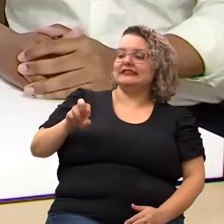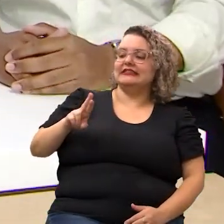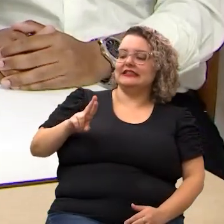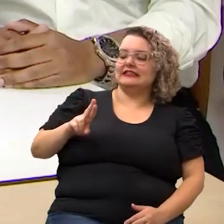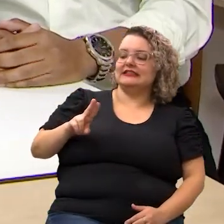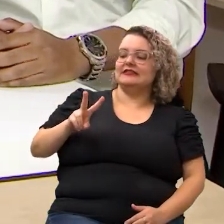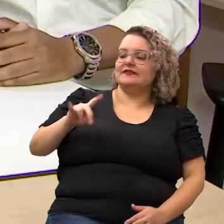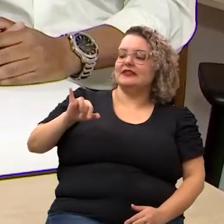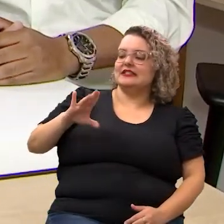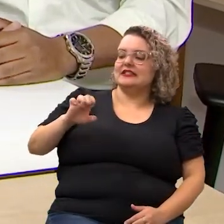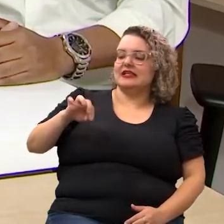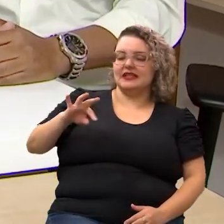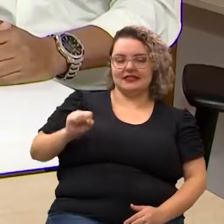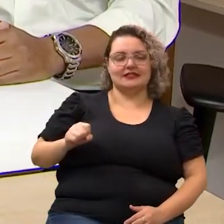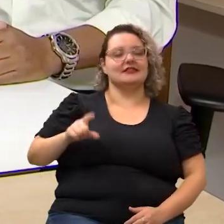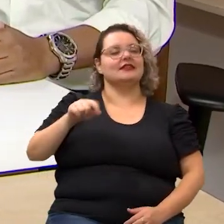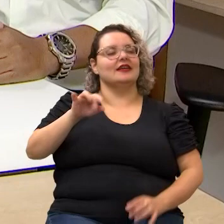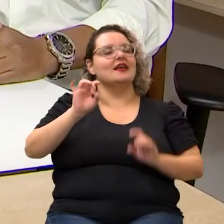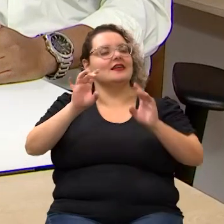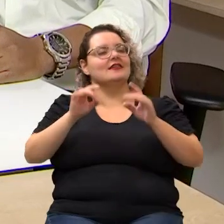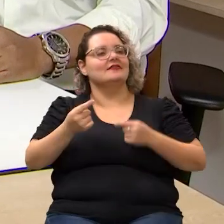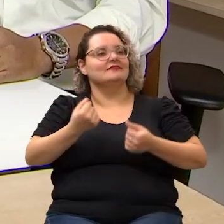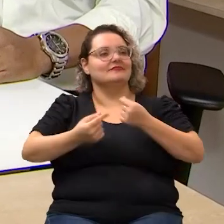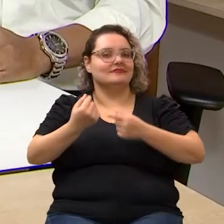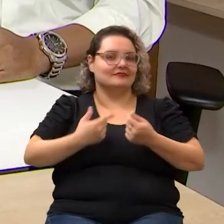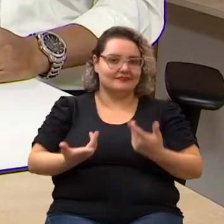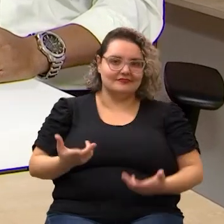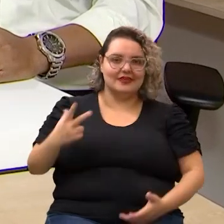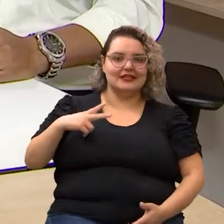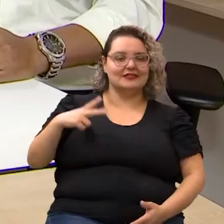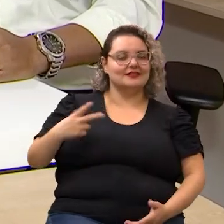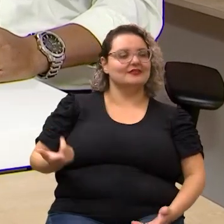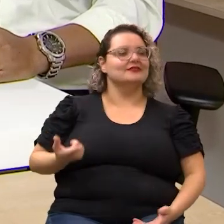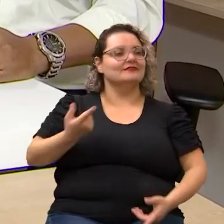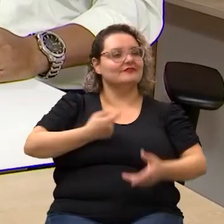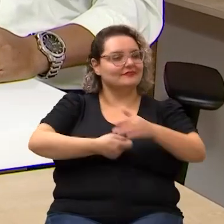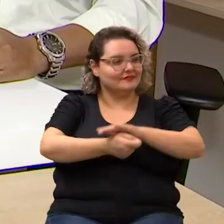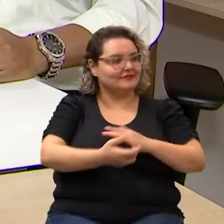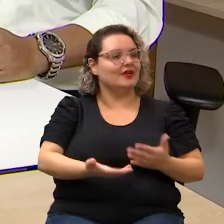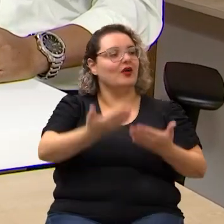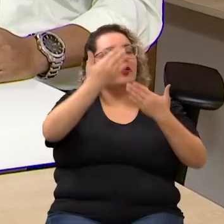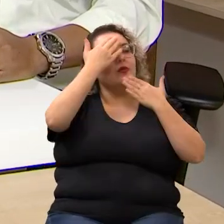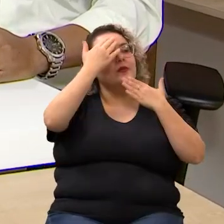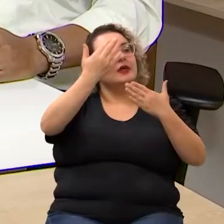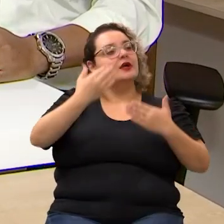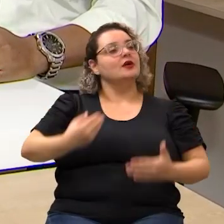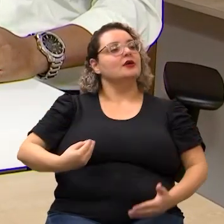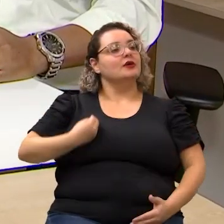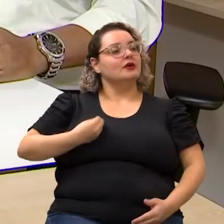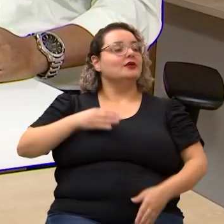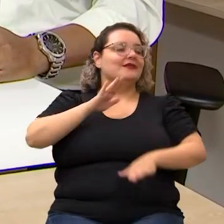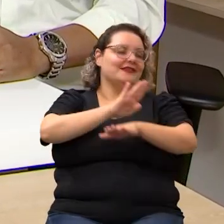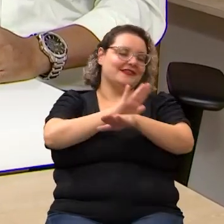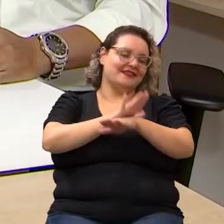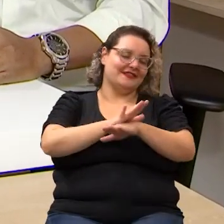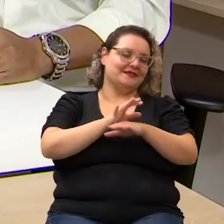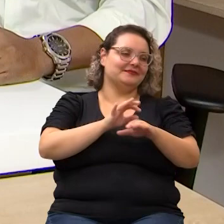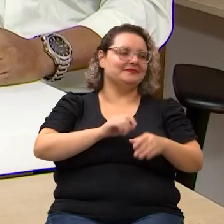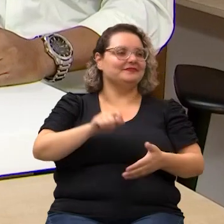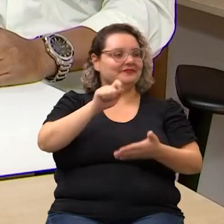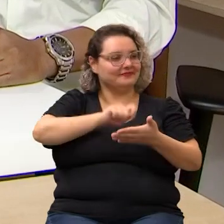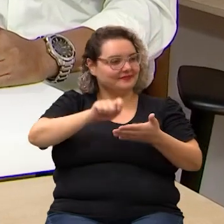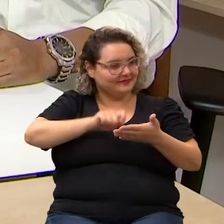é especialista em finanças pessoais e investimentos. Wander, muito obrigada pela sua presença, colaboração